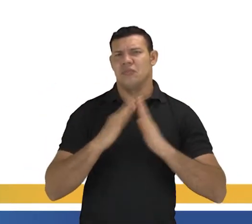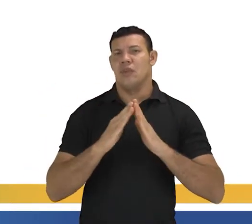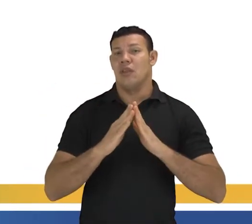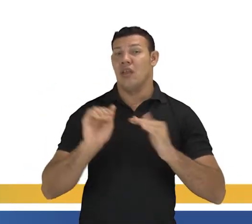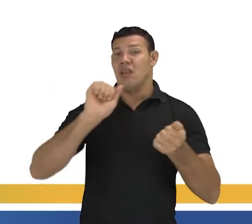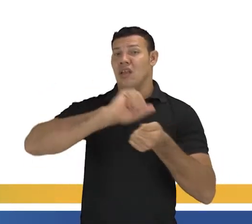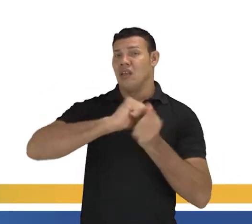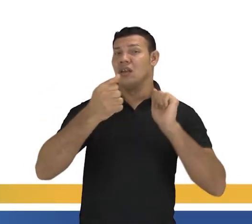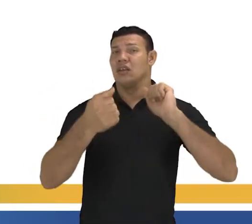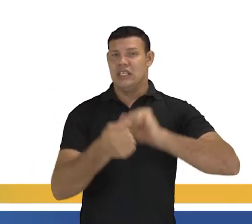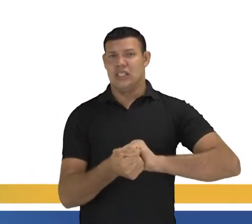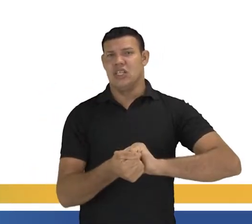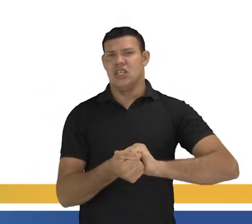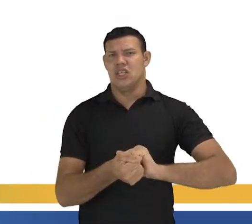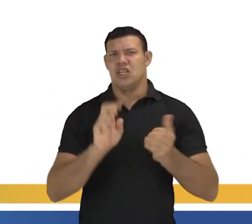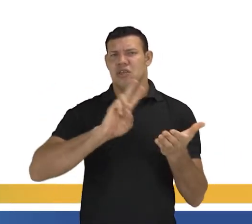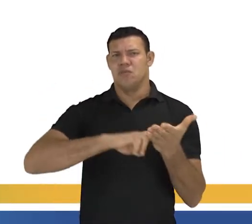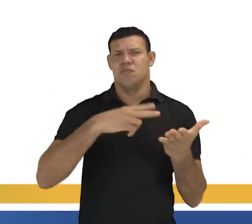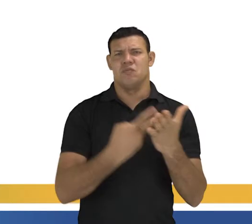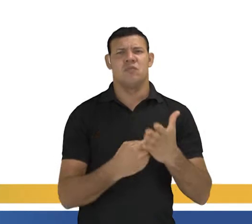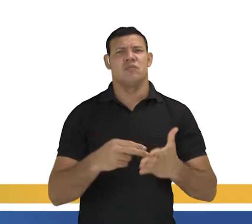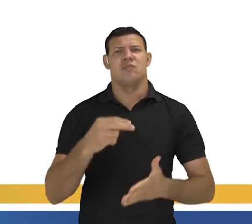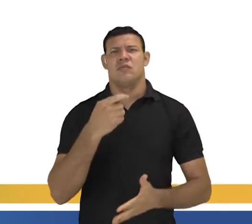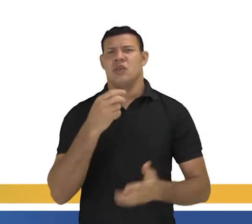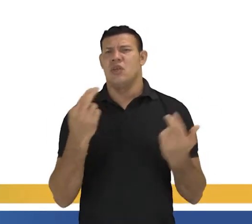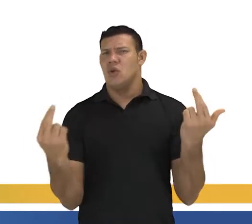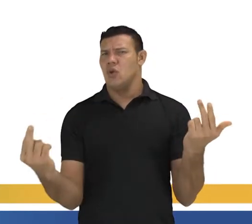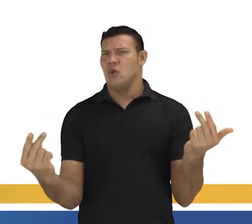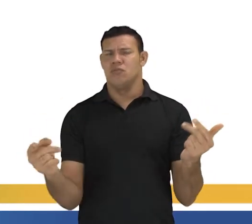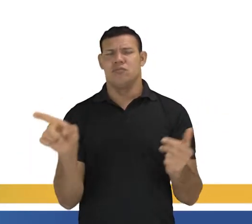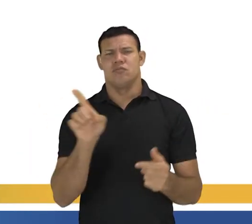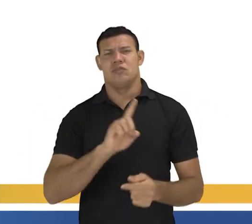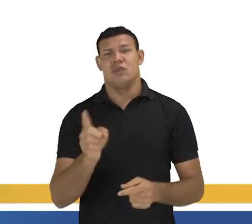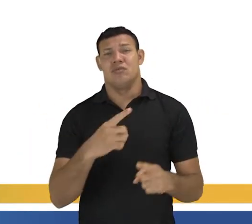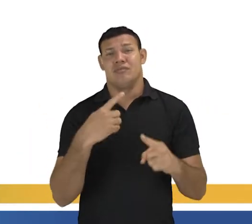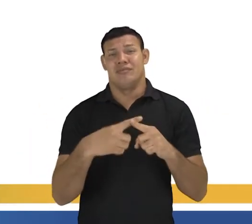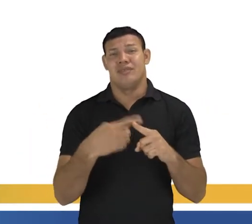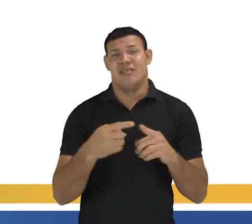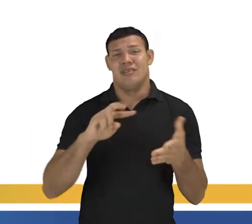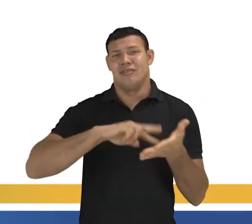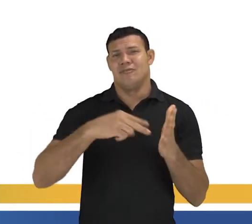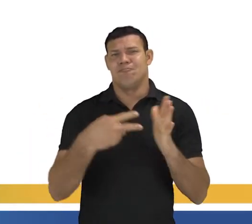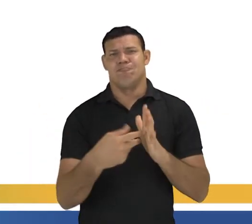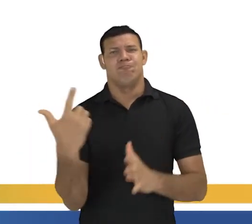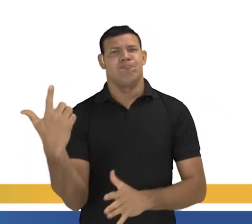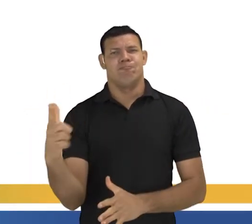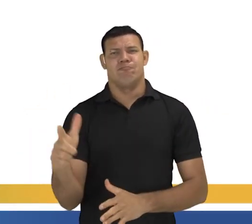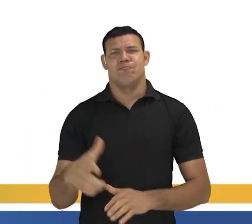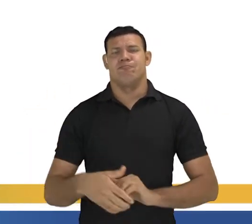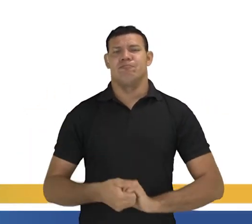vai traduzir exatamente como está escrito ali no inglês, senão não vai fazer tanto sentido no português, ok?